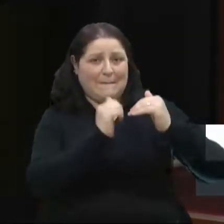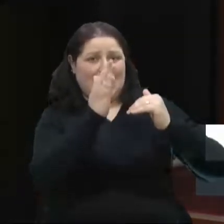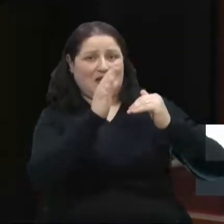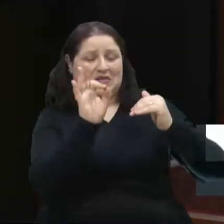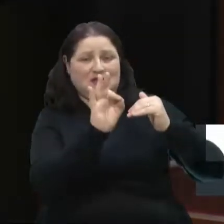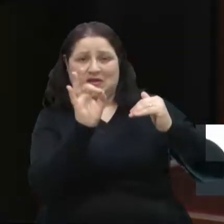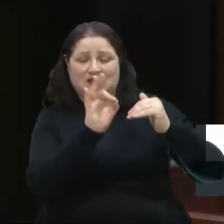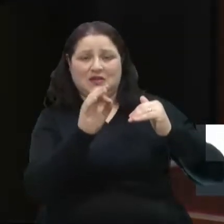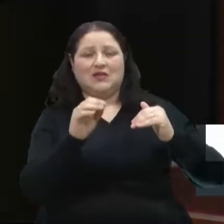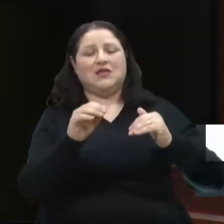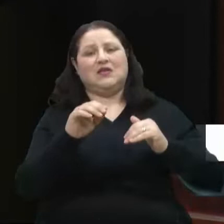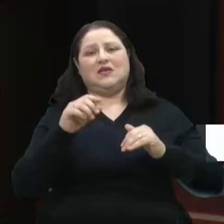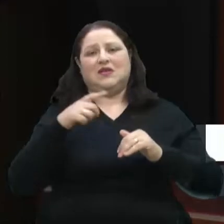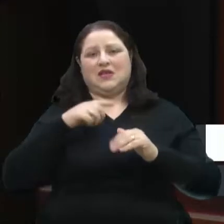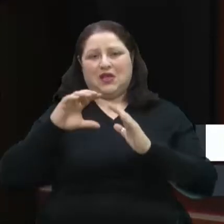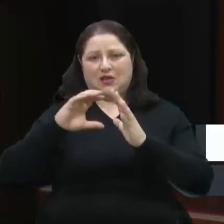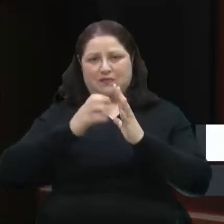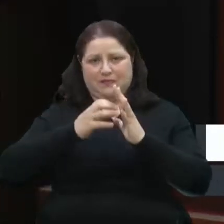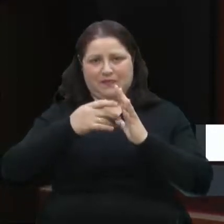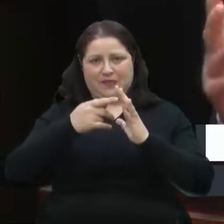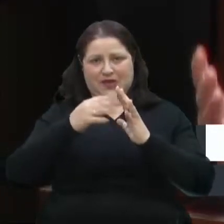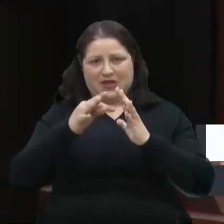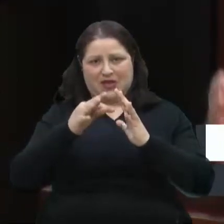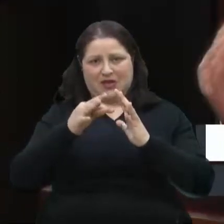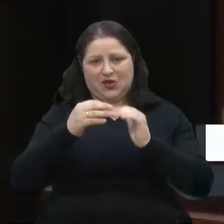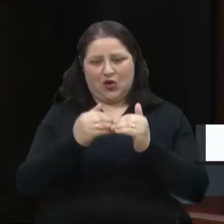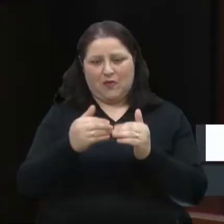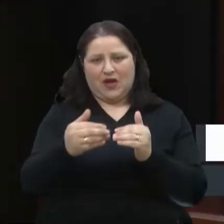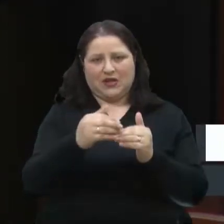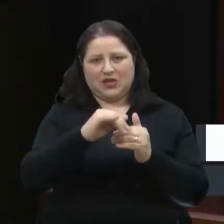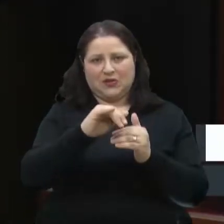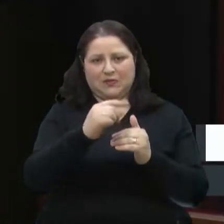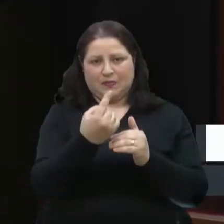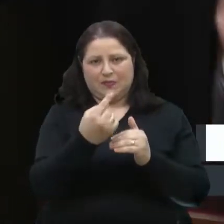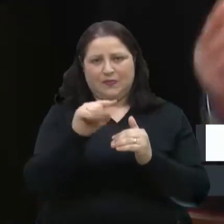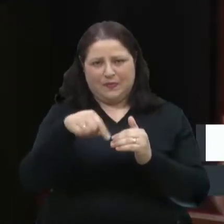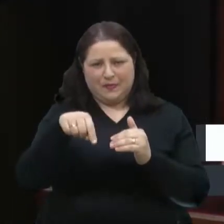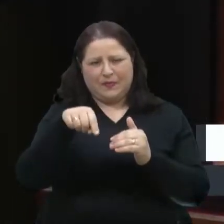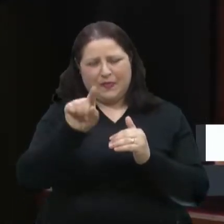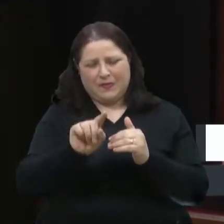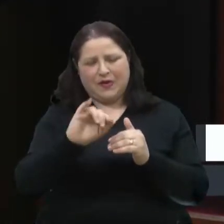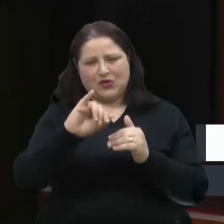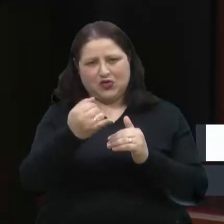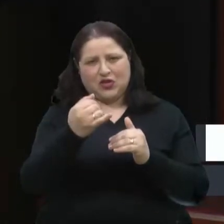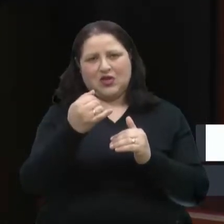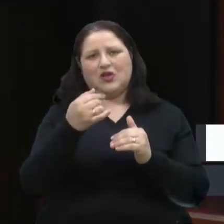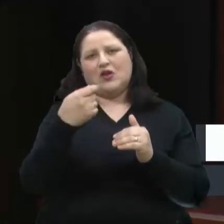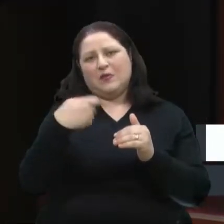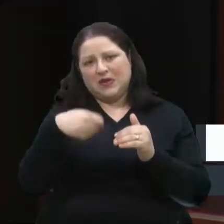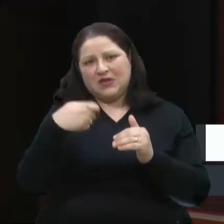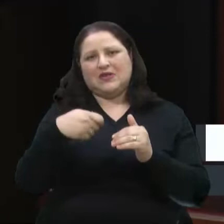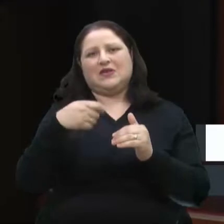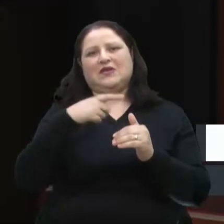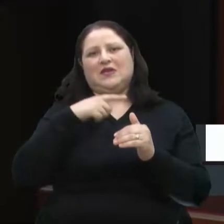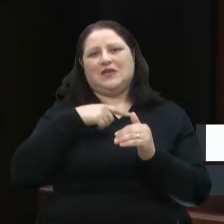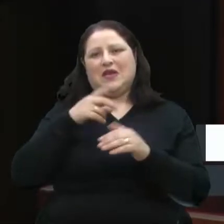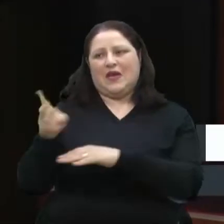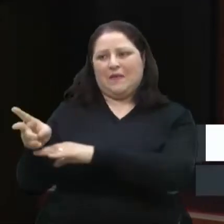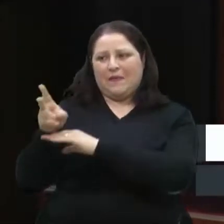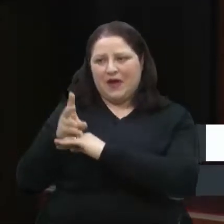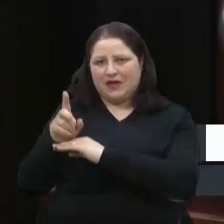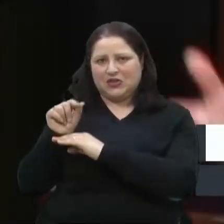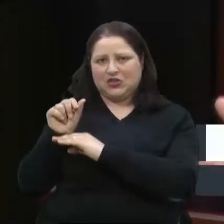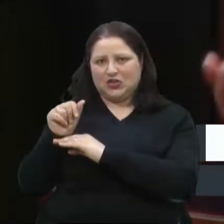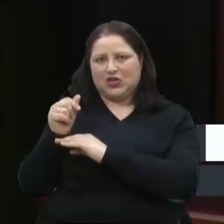PT, a partir de 1º de janeiro, não tem condições de pagar o auxílio emergencial se não pegar 200 bilhões